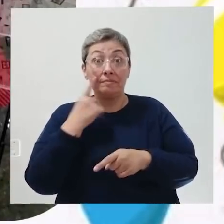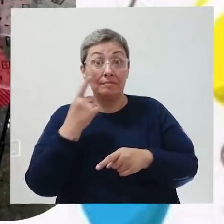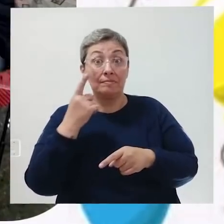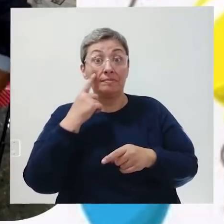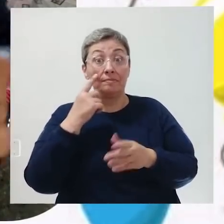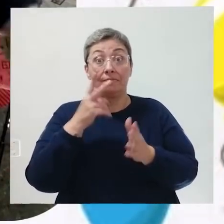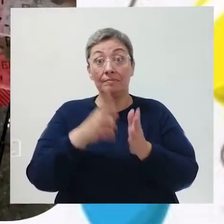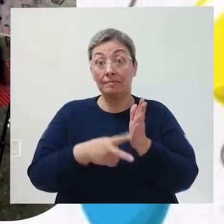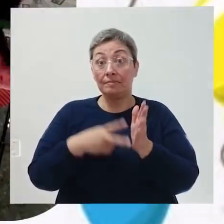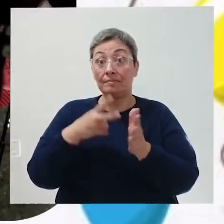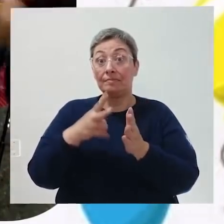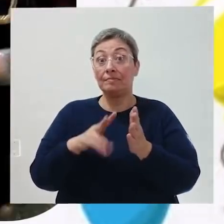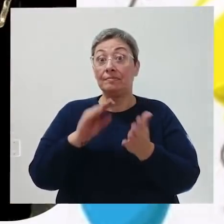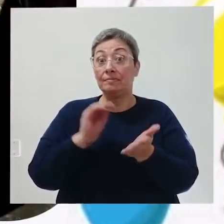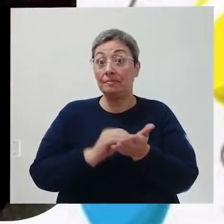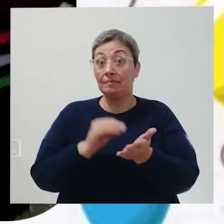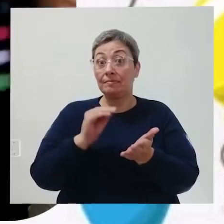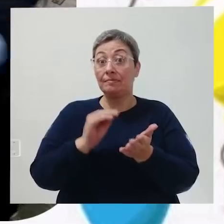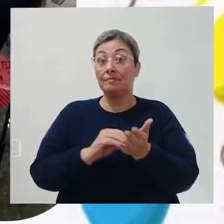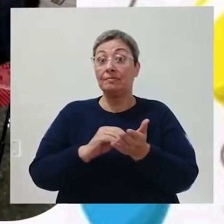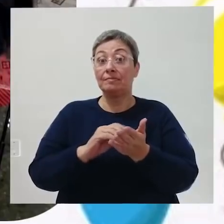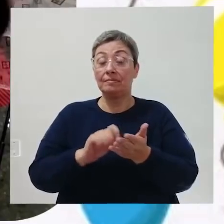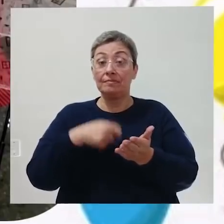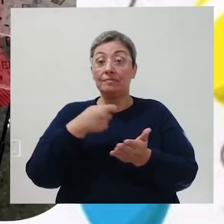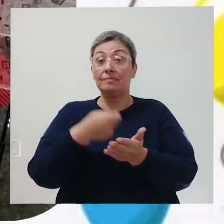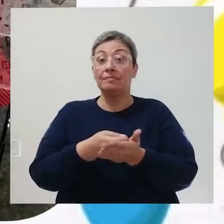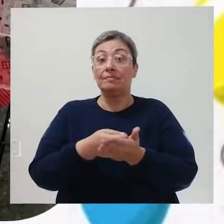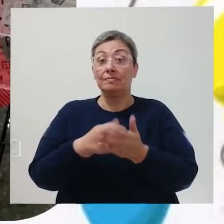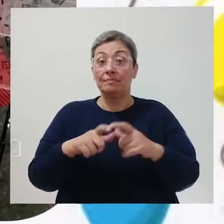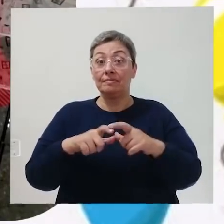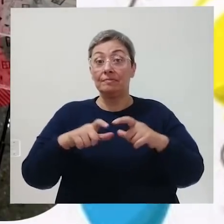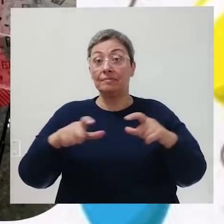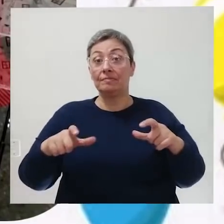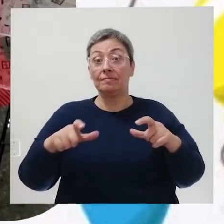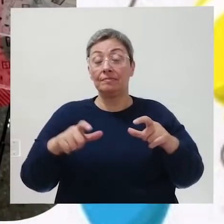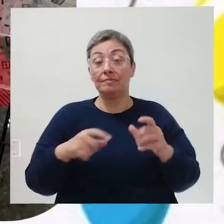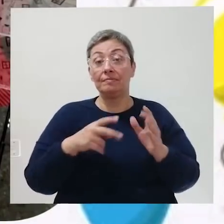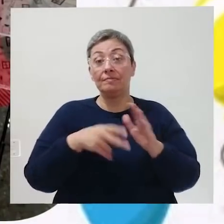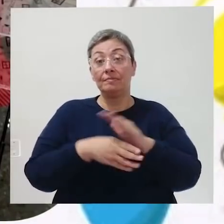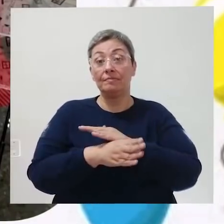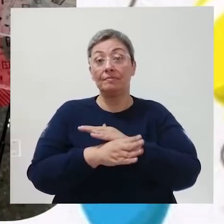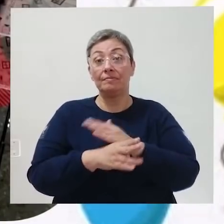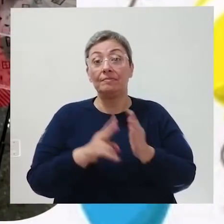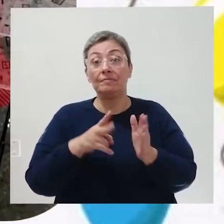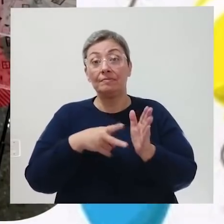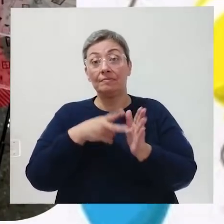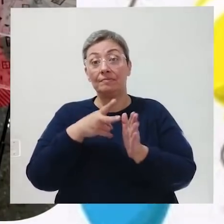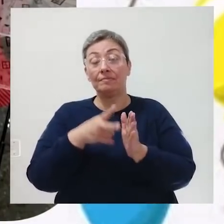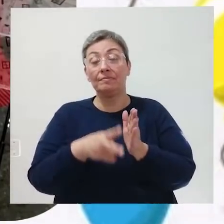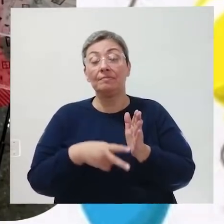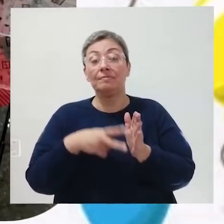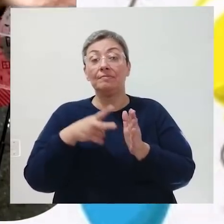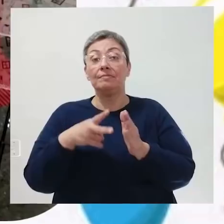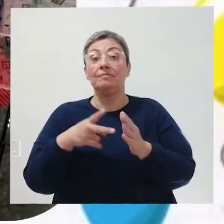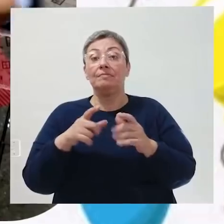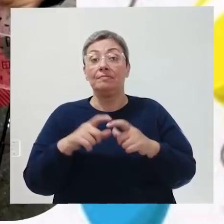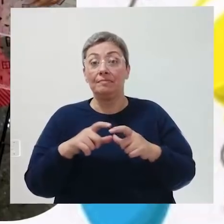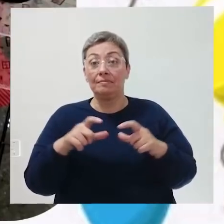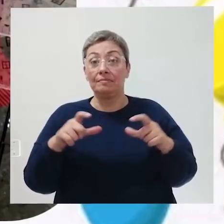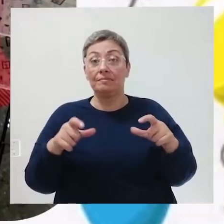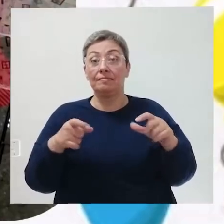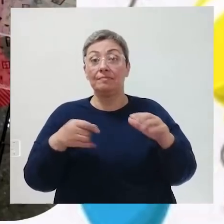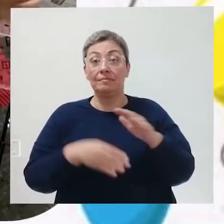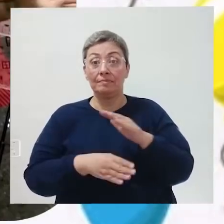Vamos nesse trem. Só falta pagar a passagem do velho trem.